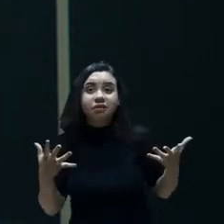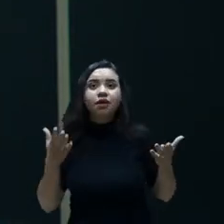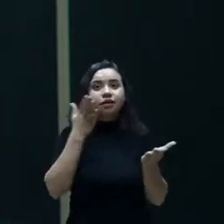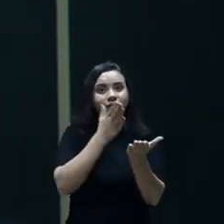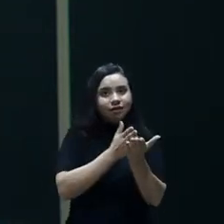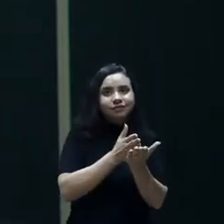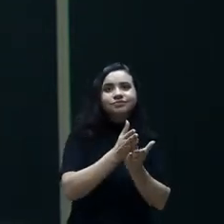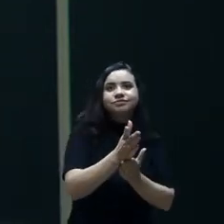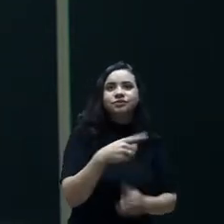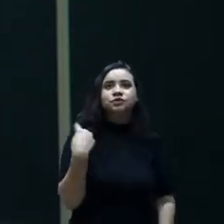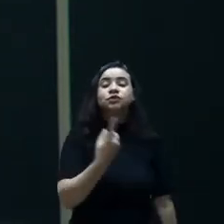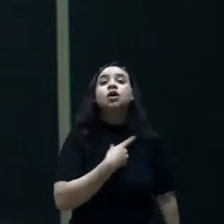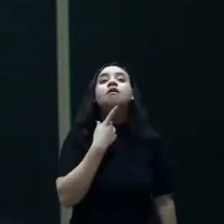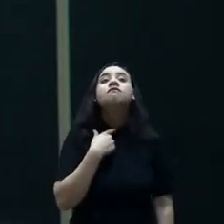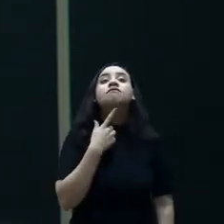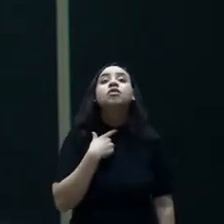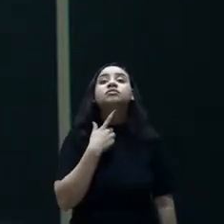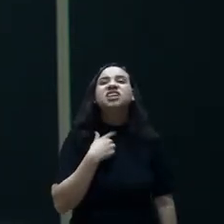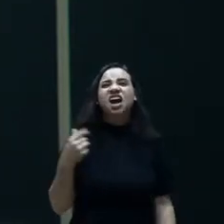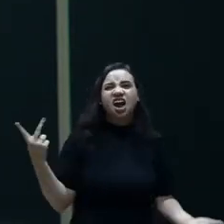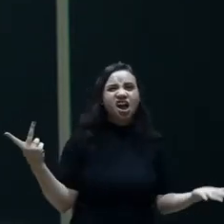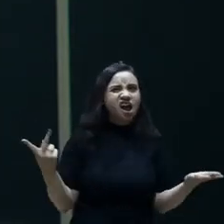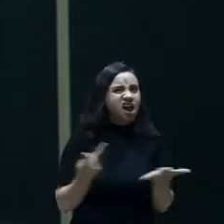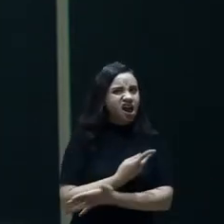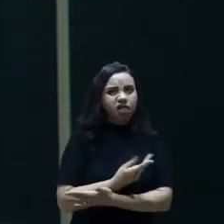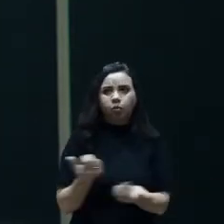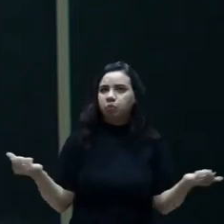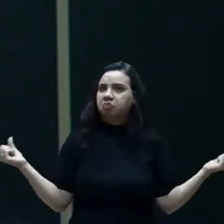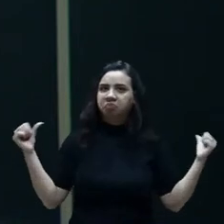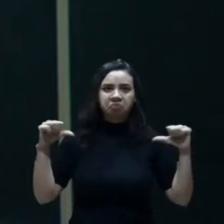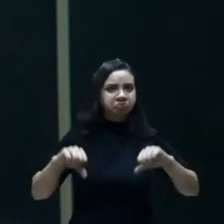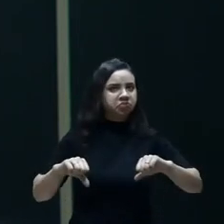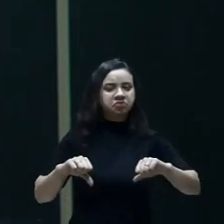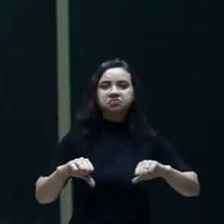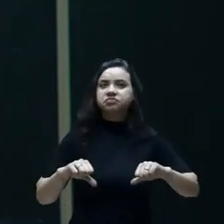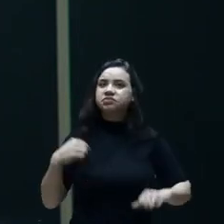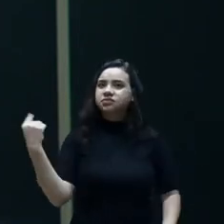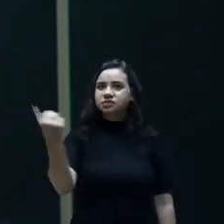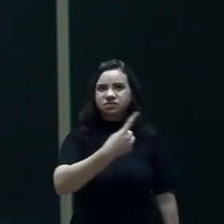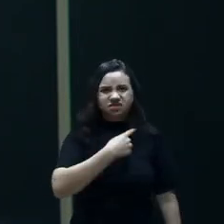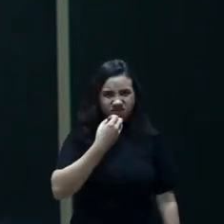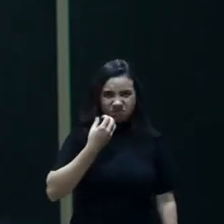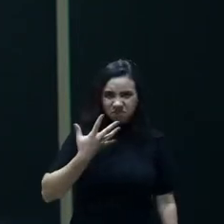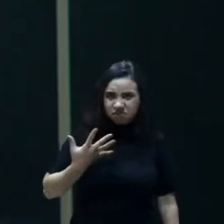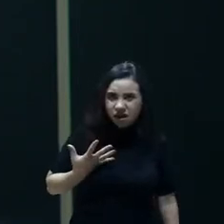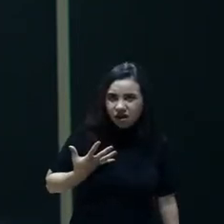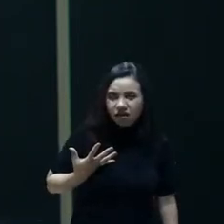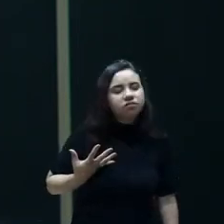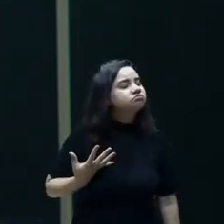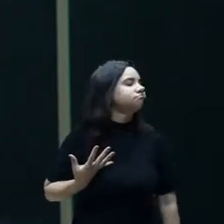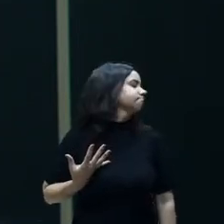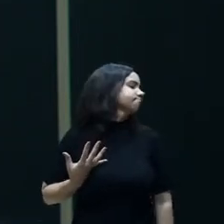A gente gosta de fazer o que não deve, o que não presta. Nós não somos bonzinhos. Se não for